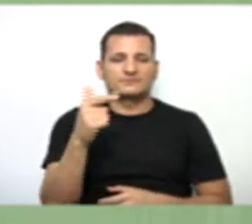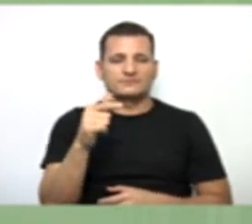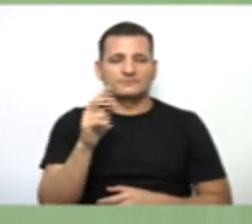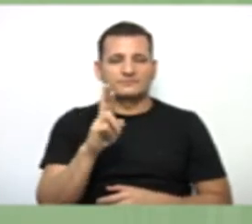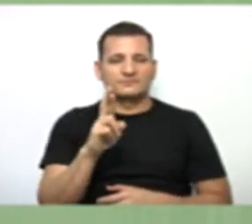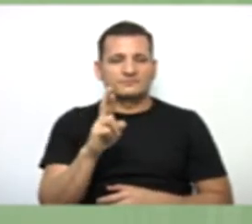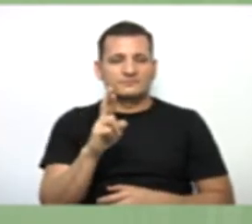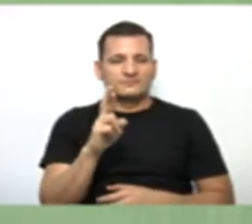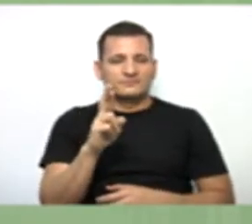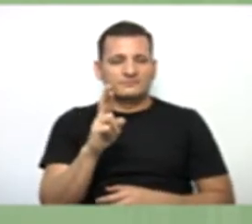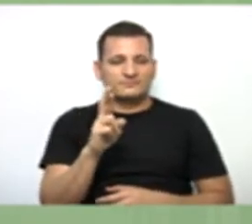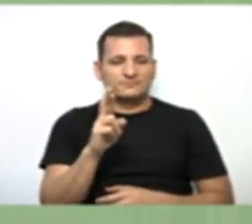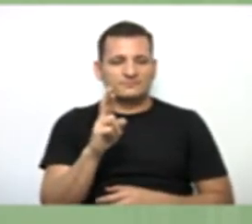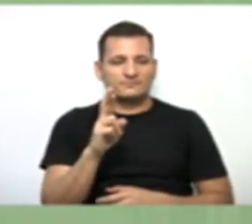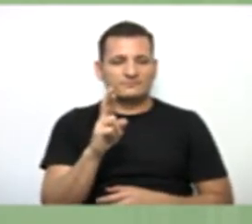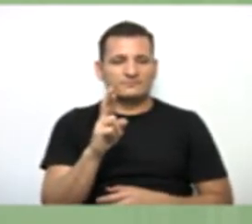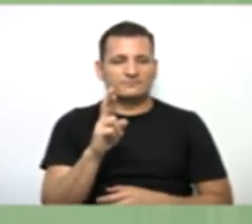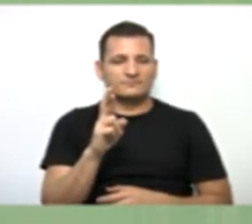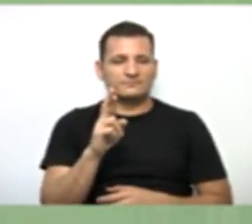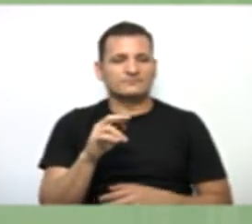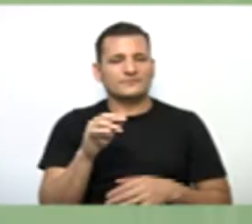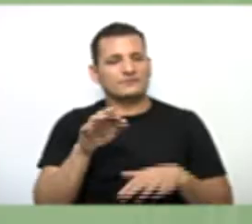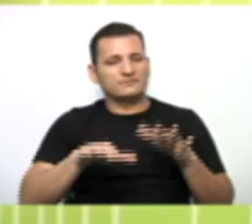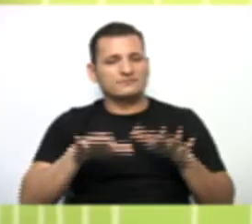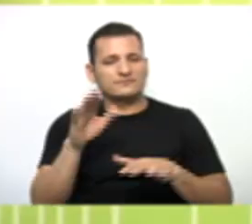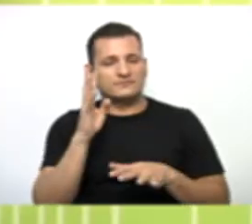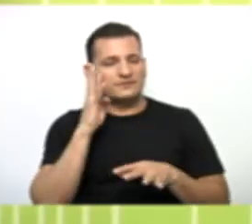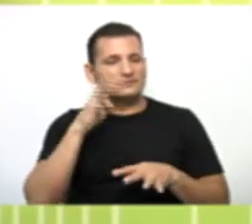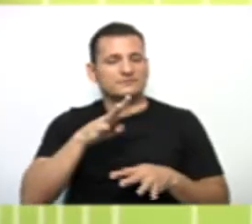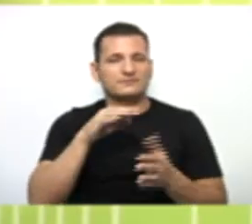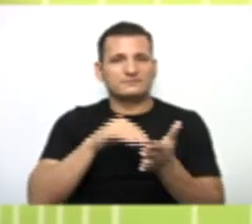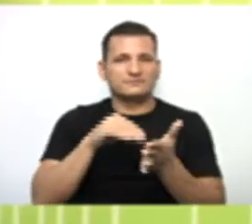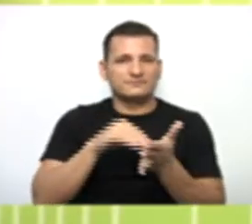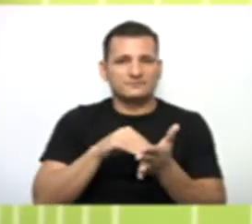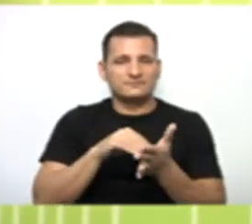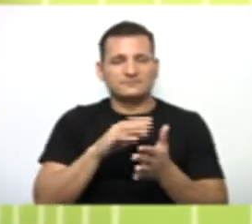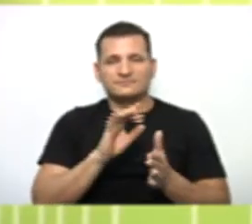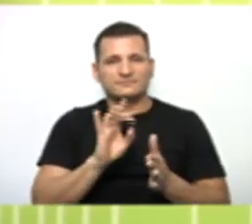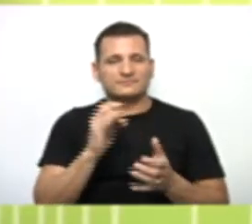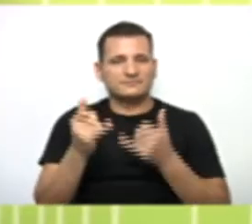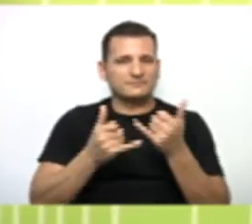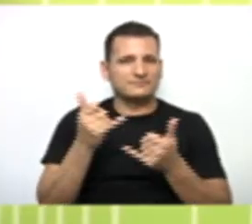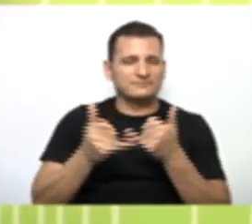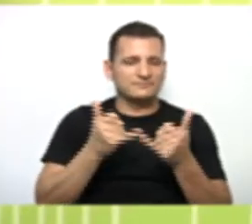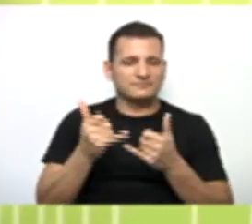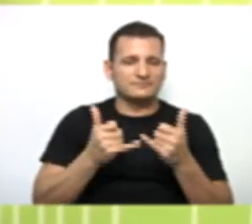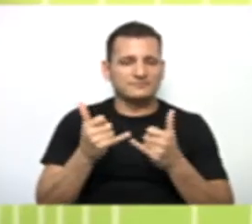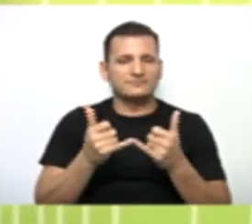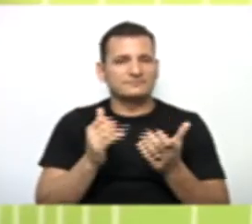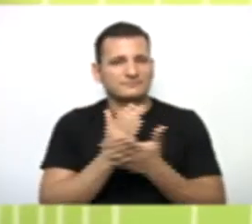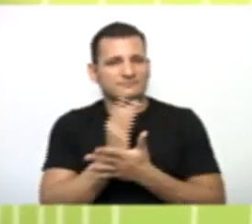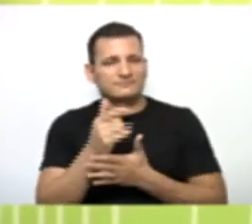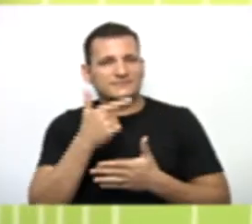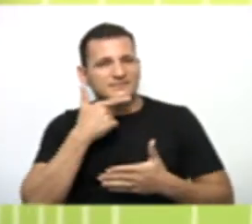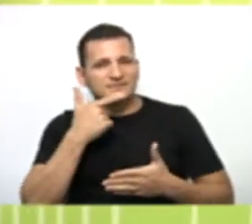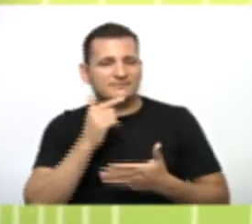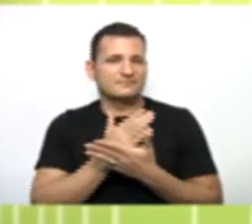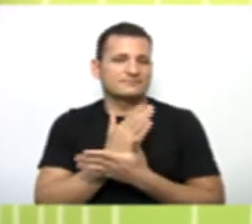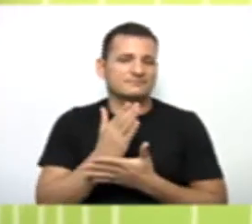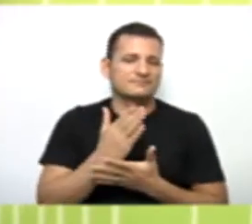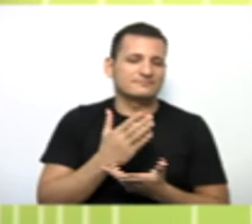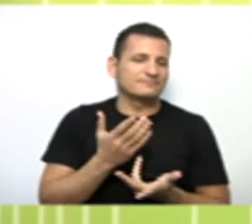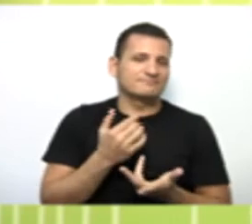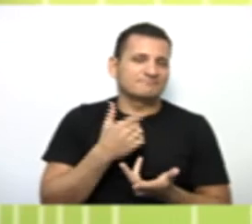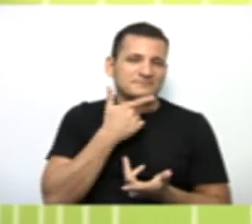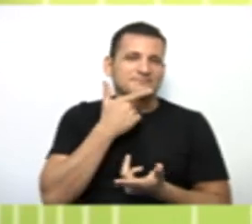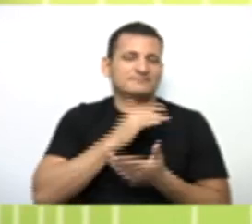gostando, então? Tá vendo como, às vezes, a falta de atenção numa brincadeira, né? Tudo bem, alguns estão rindo aí, outros estão gostando, tem gente que nem